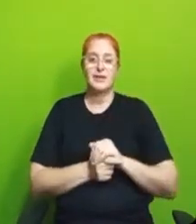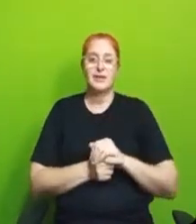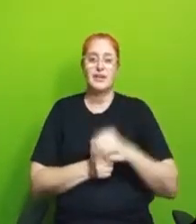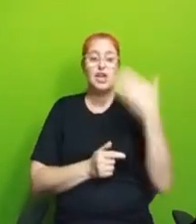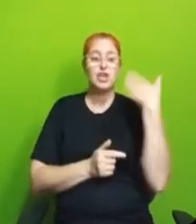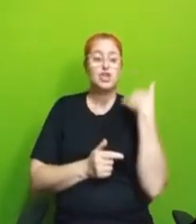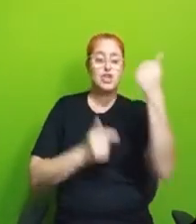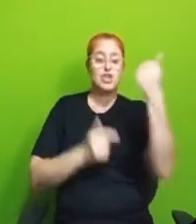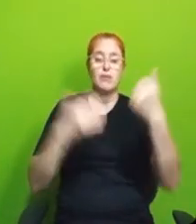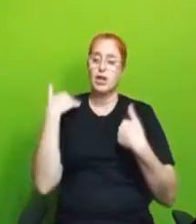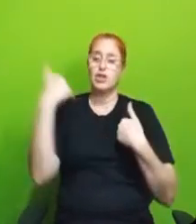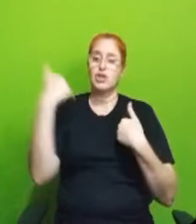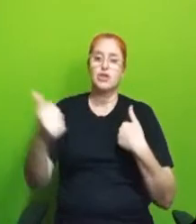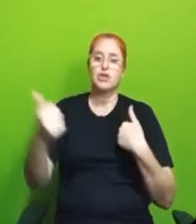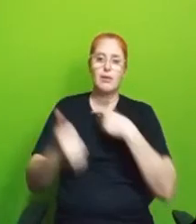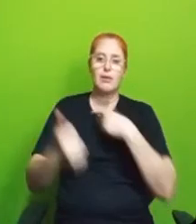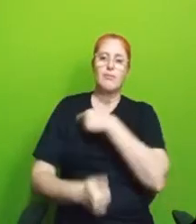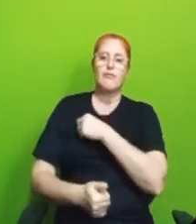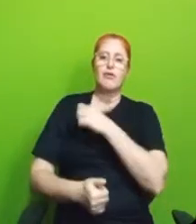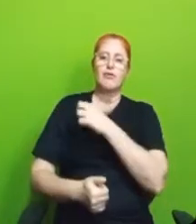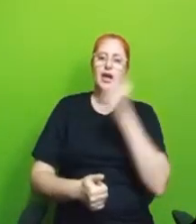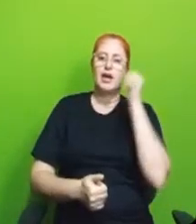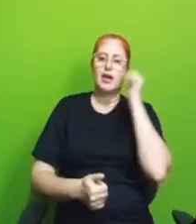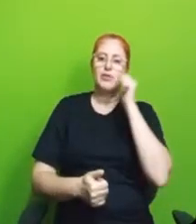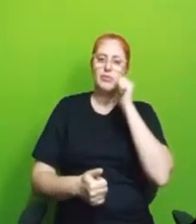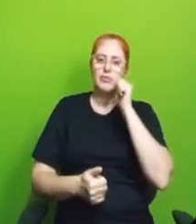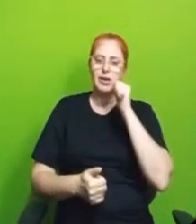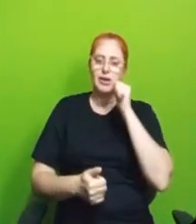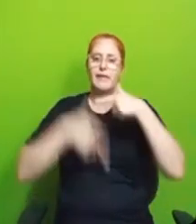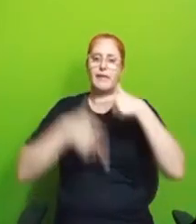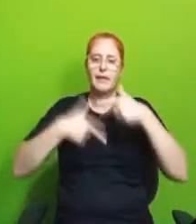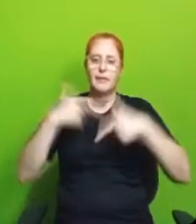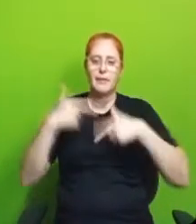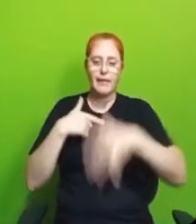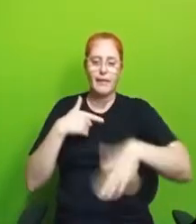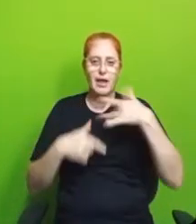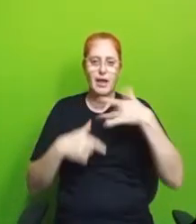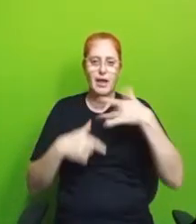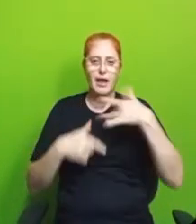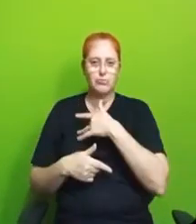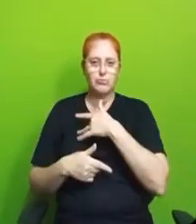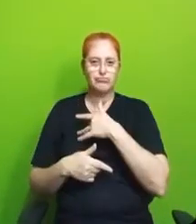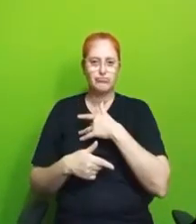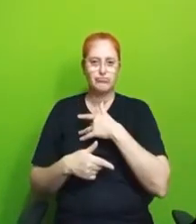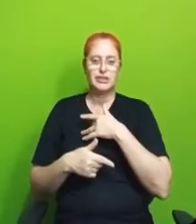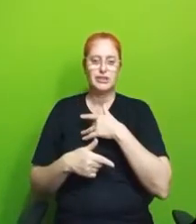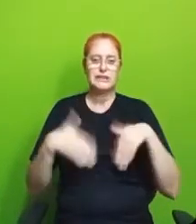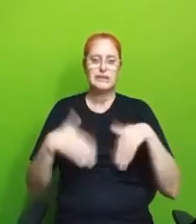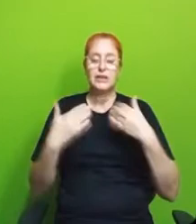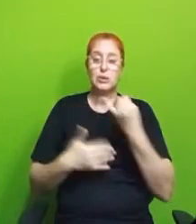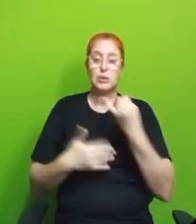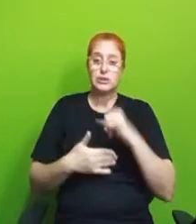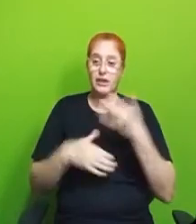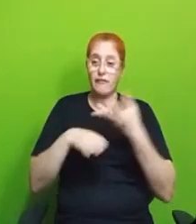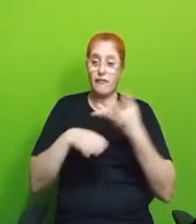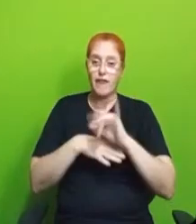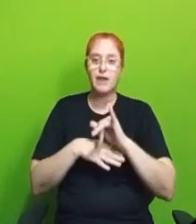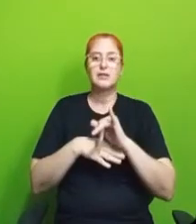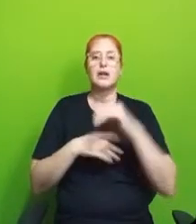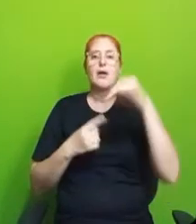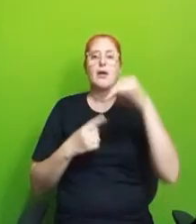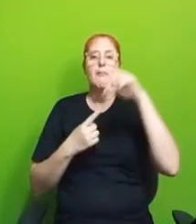saúde. São as mulheres aquelas que, por orientação, estão no cotidiano, né? Se você vai num posto de saúde, você vai ver que toda